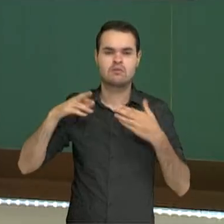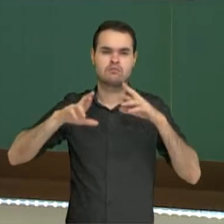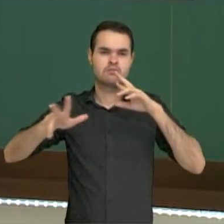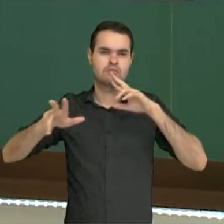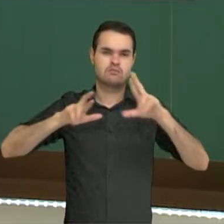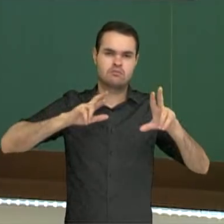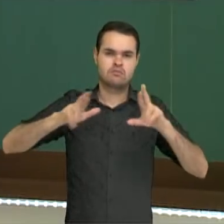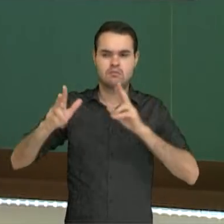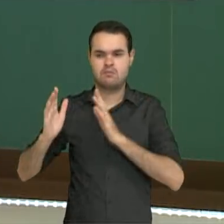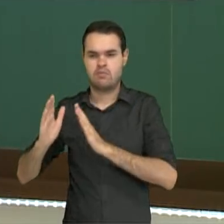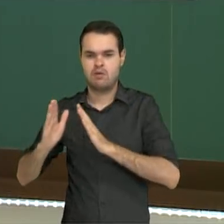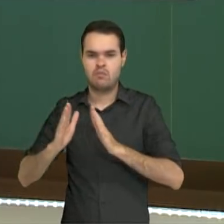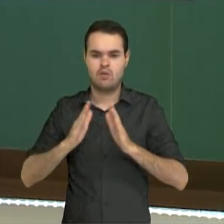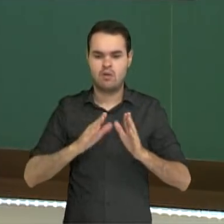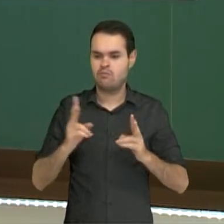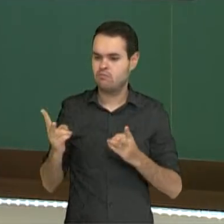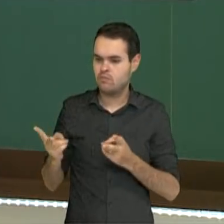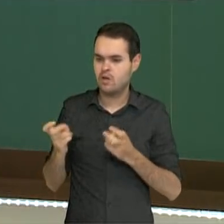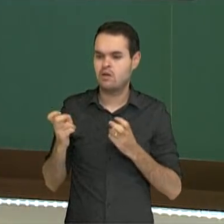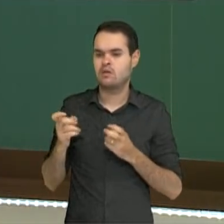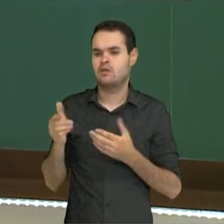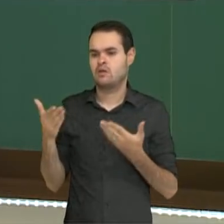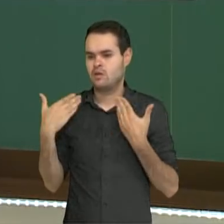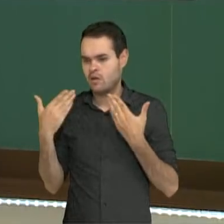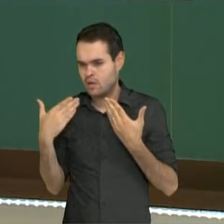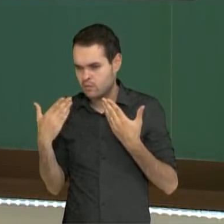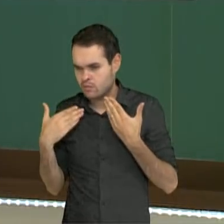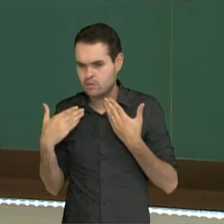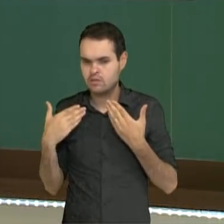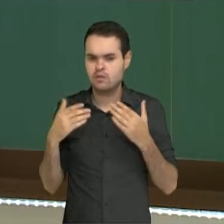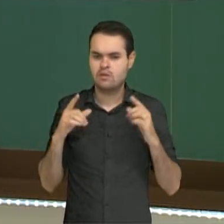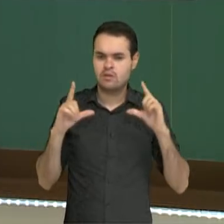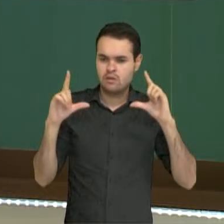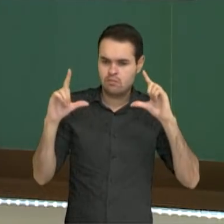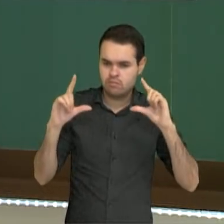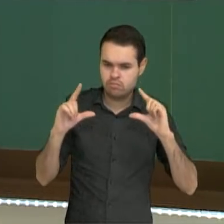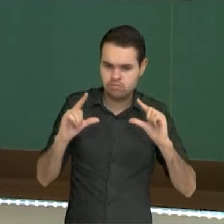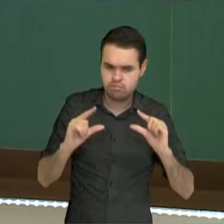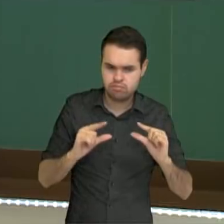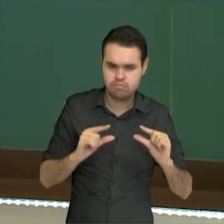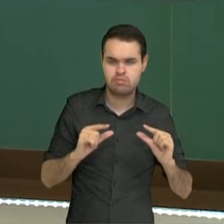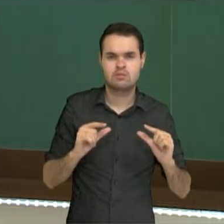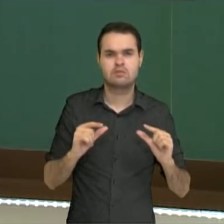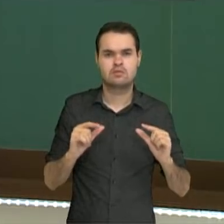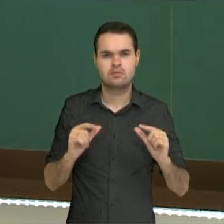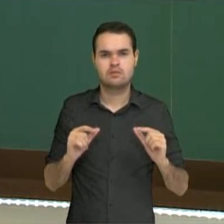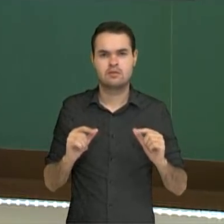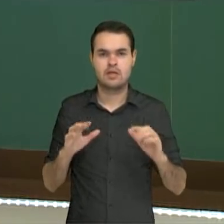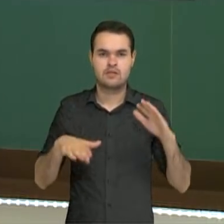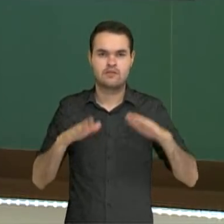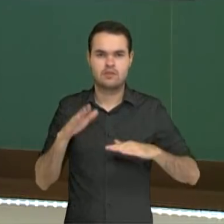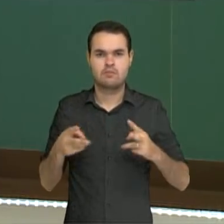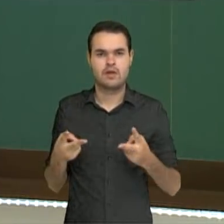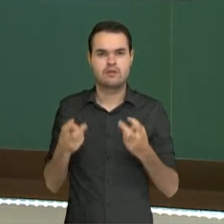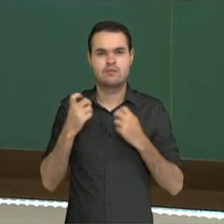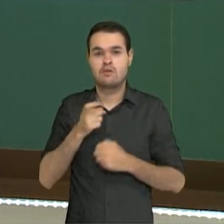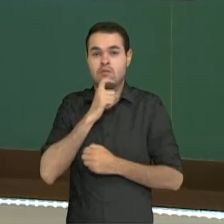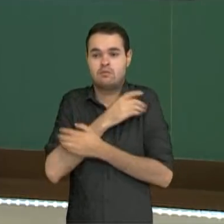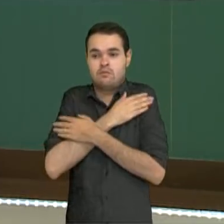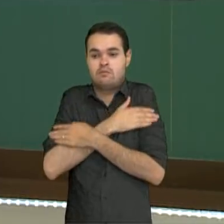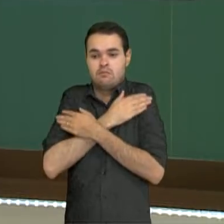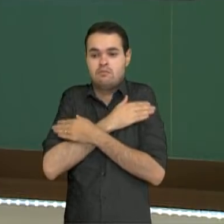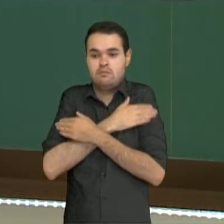diferenciada em cada período. Eu consigo perceber quando está terminando o inverno e começando a primavera, porque mudam as características